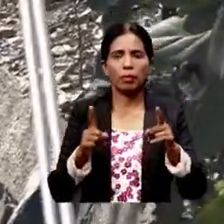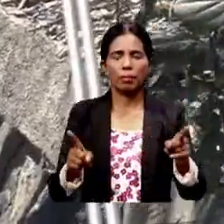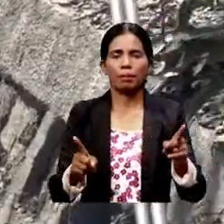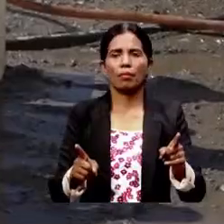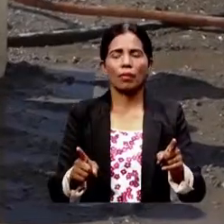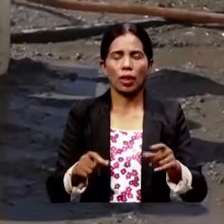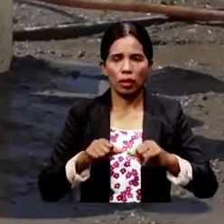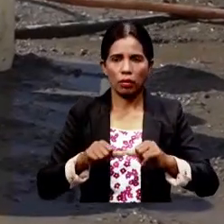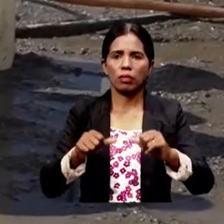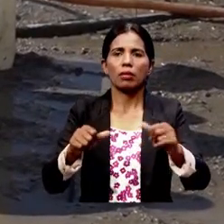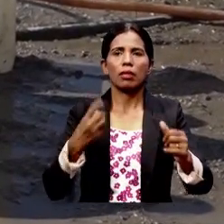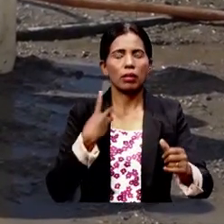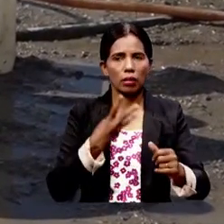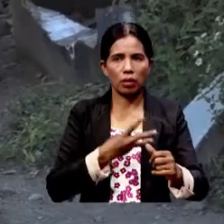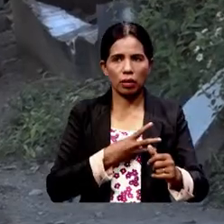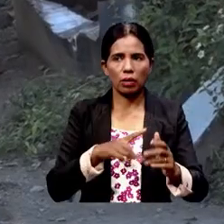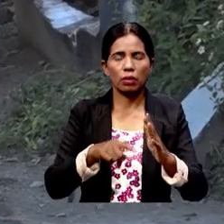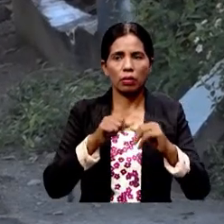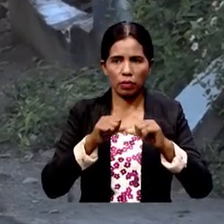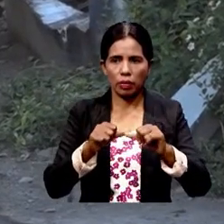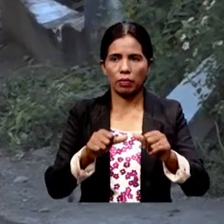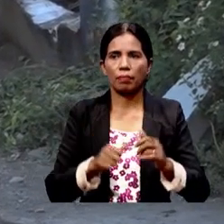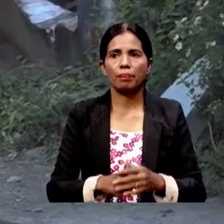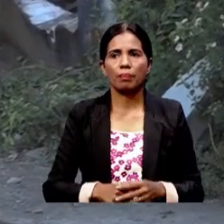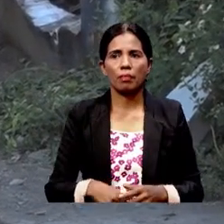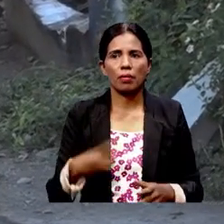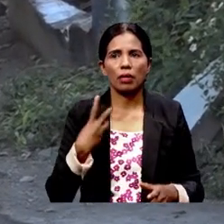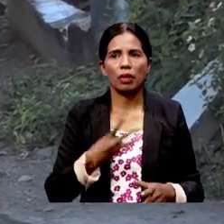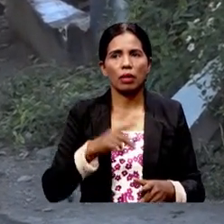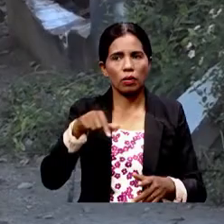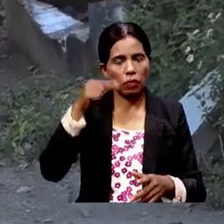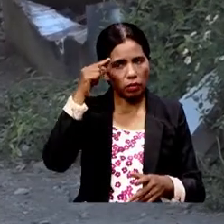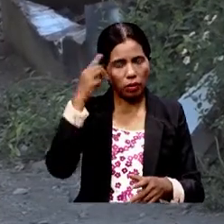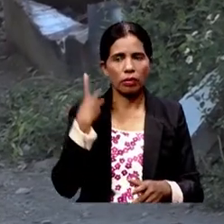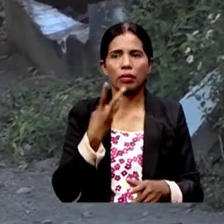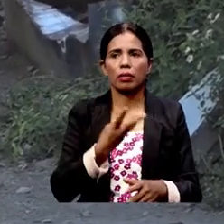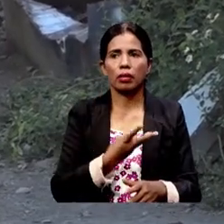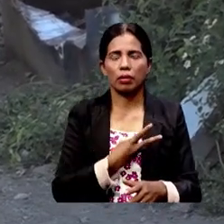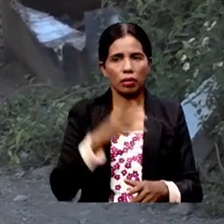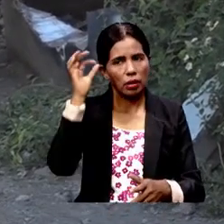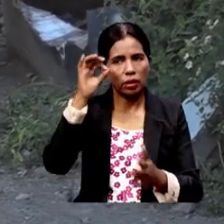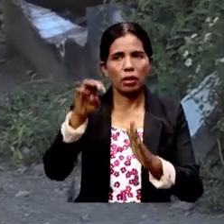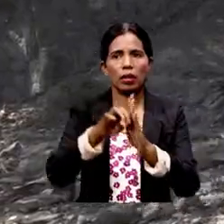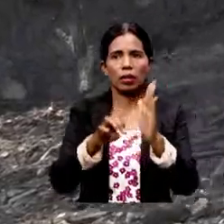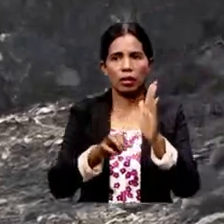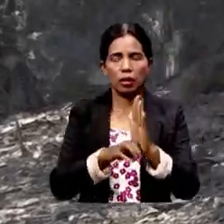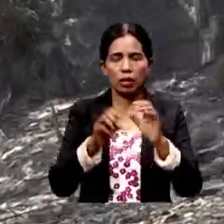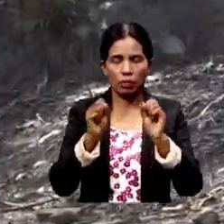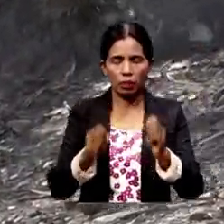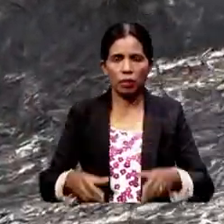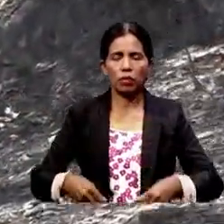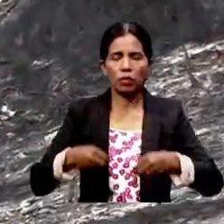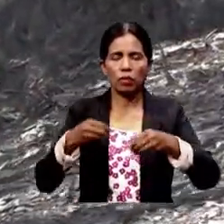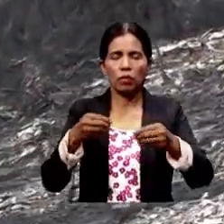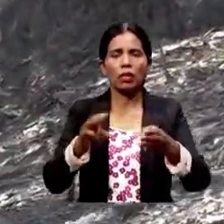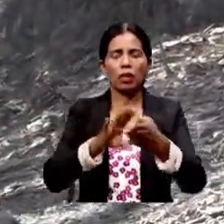lá ou nem nem está se lá o dia curto espera que está aqui tenha governo e tenha a secretaria de estado vamos pela Alessandra Ford espaço no